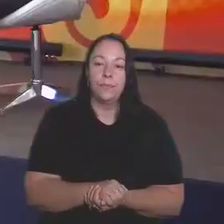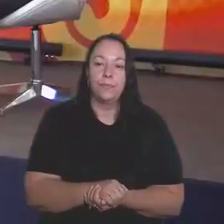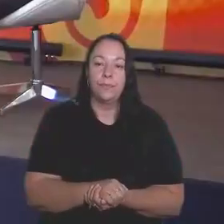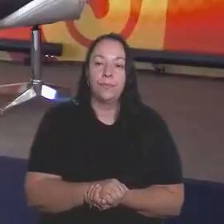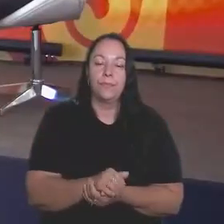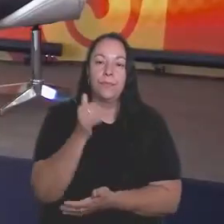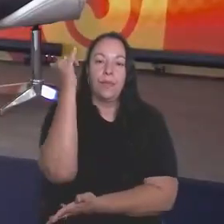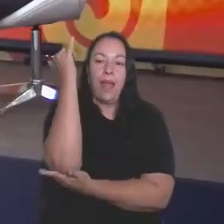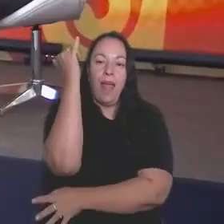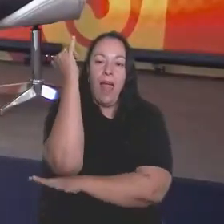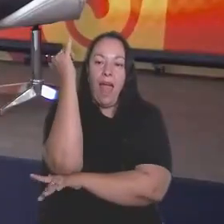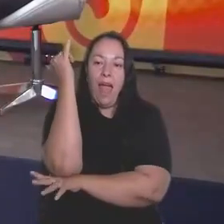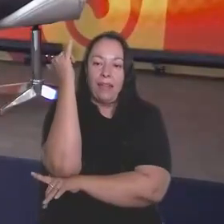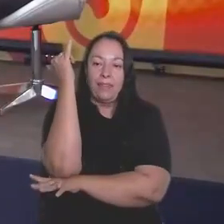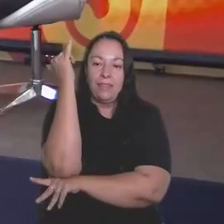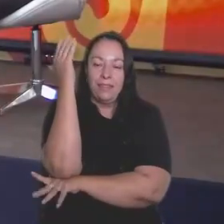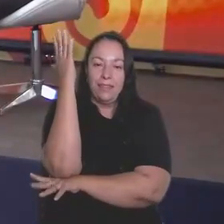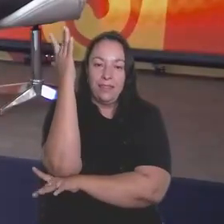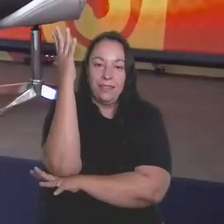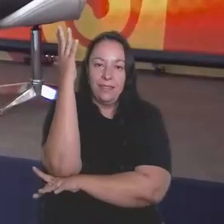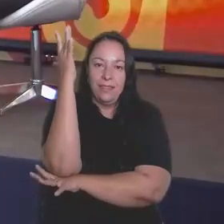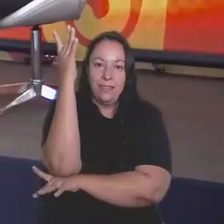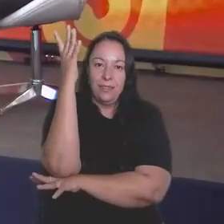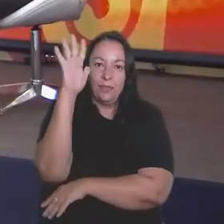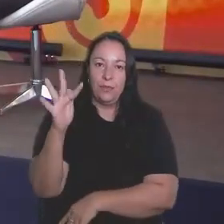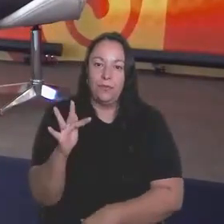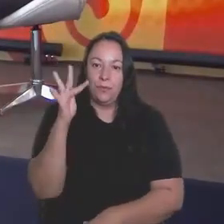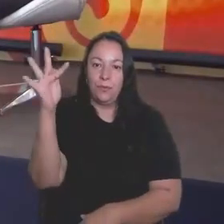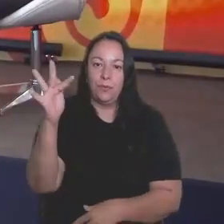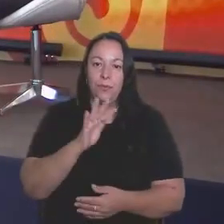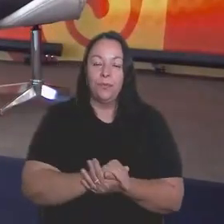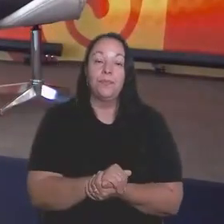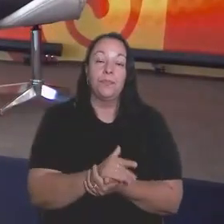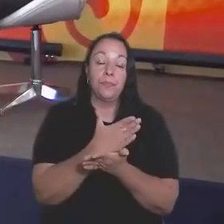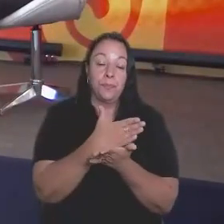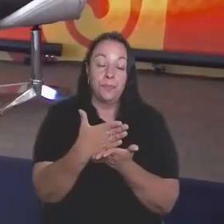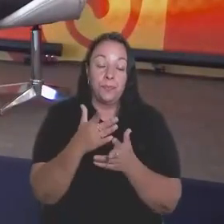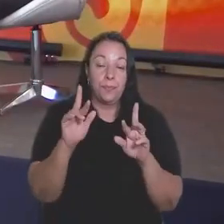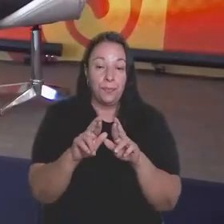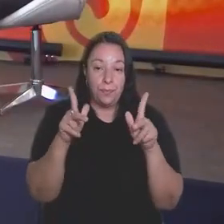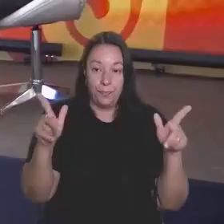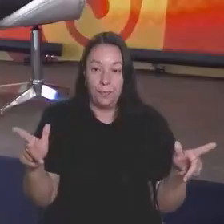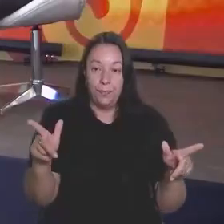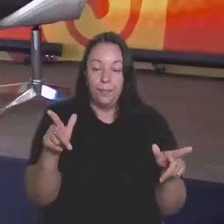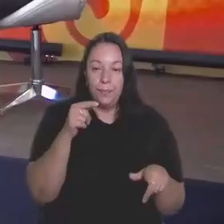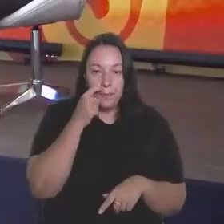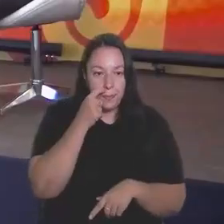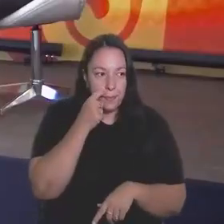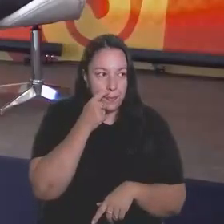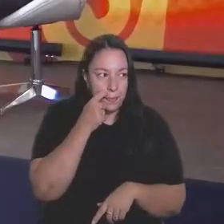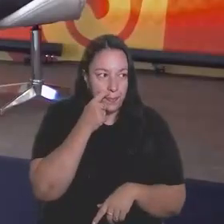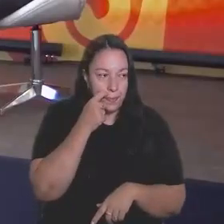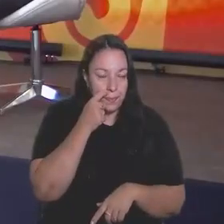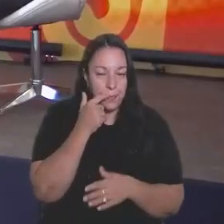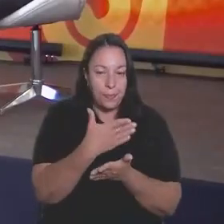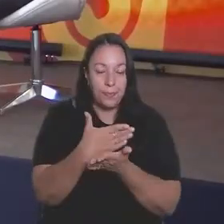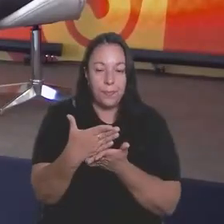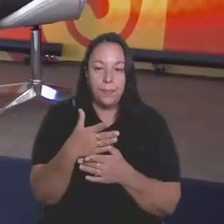conforme a letra. 8 e 23. As crianças retornam para os seus lugares na